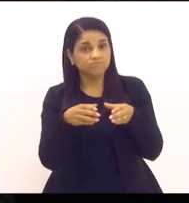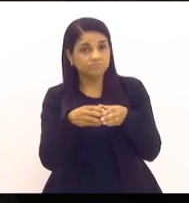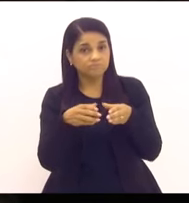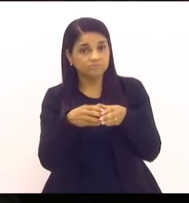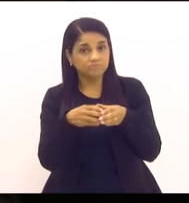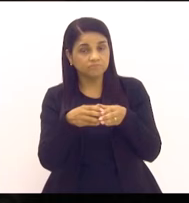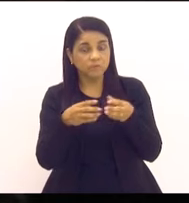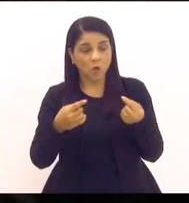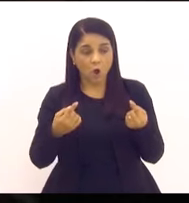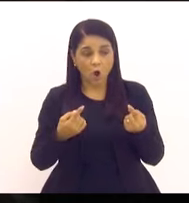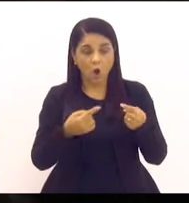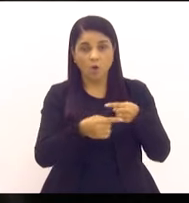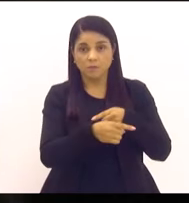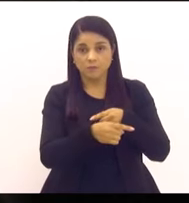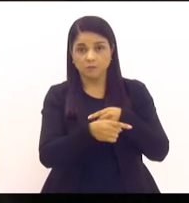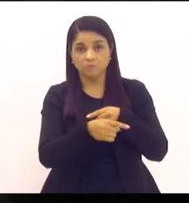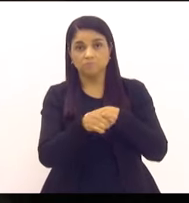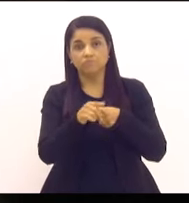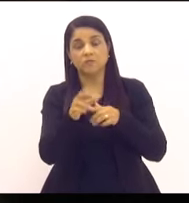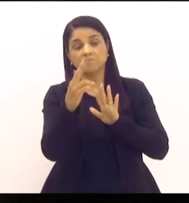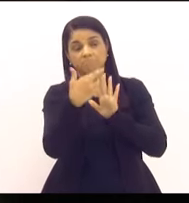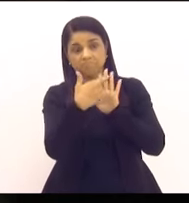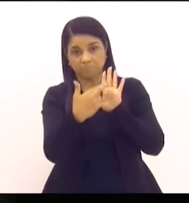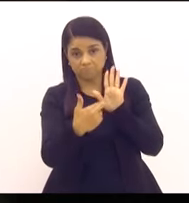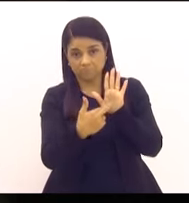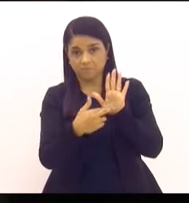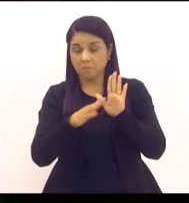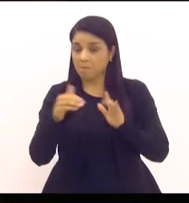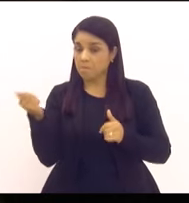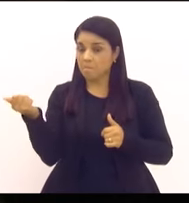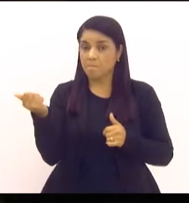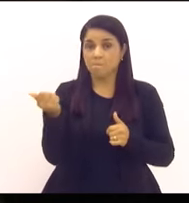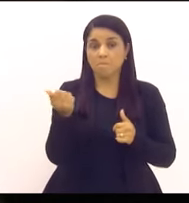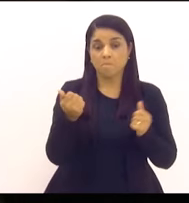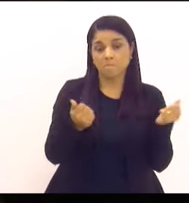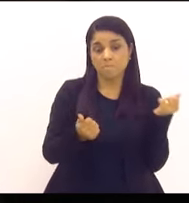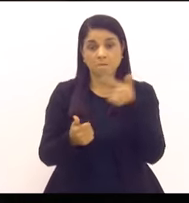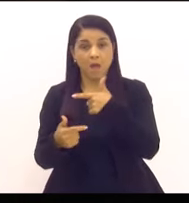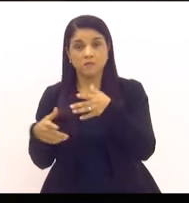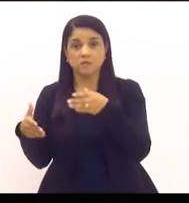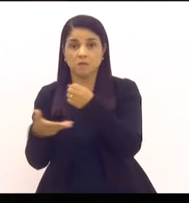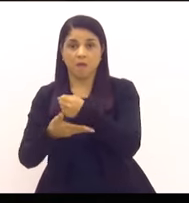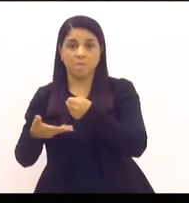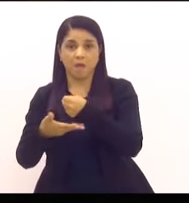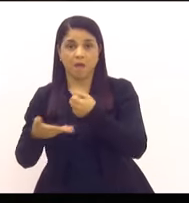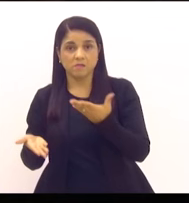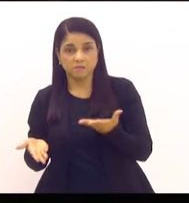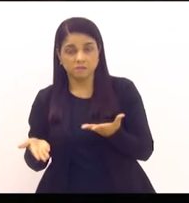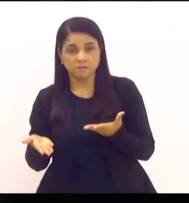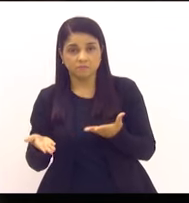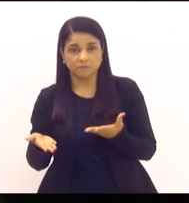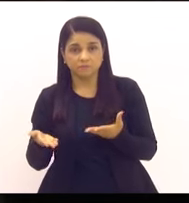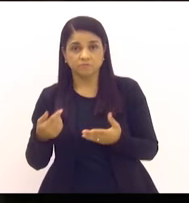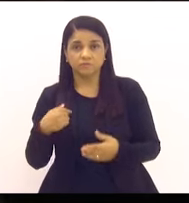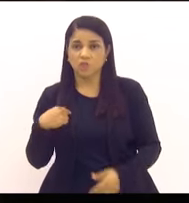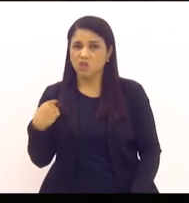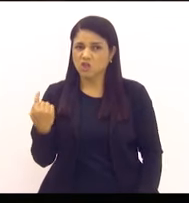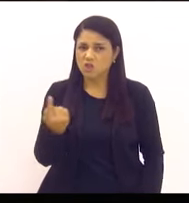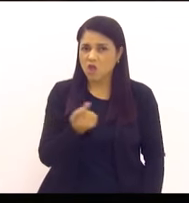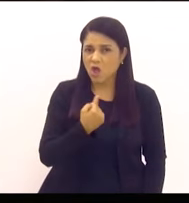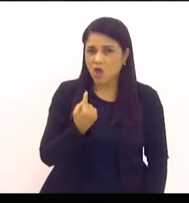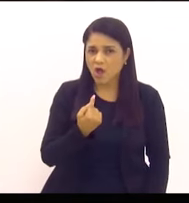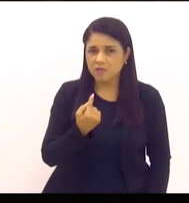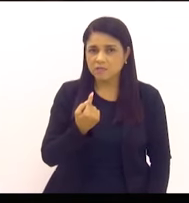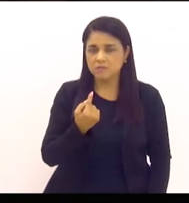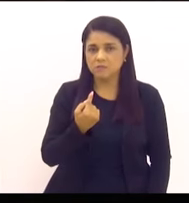mais comedida do que a própria base. Não há nenhum de nós que não queira que